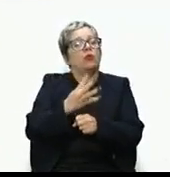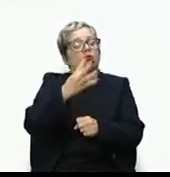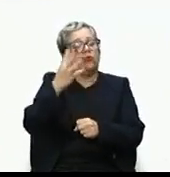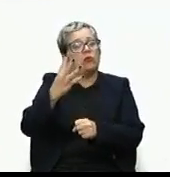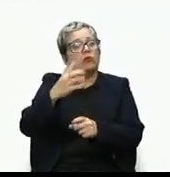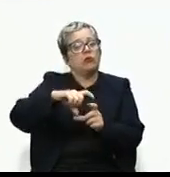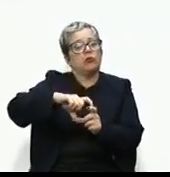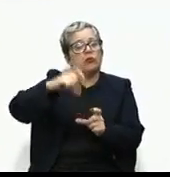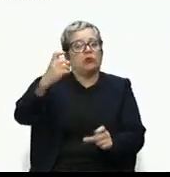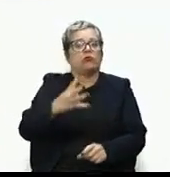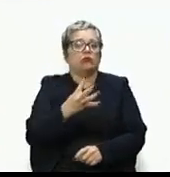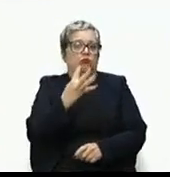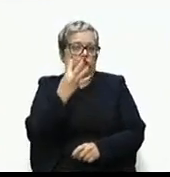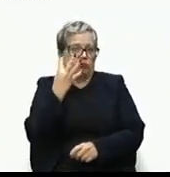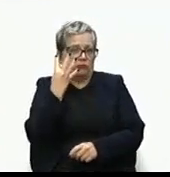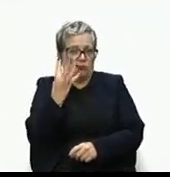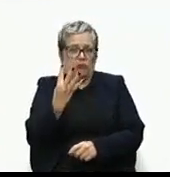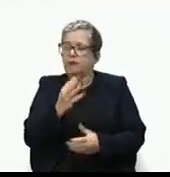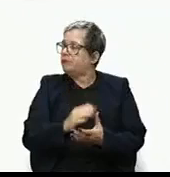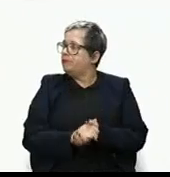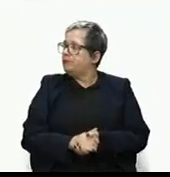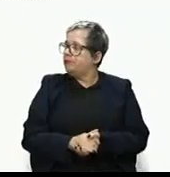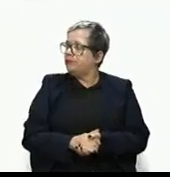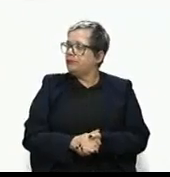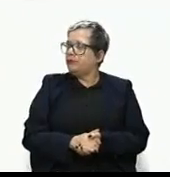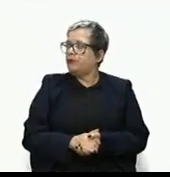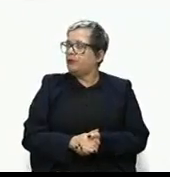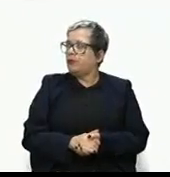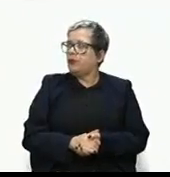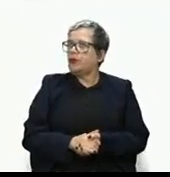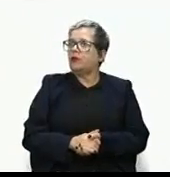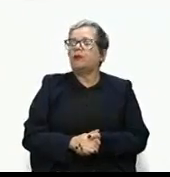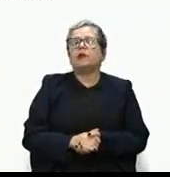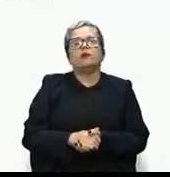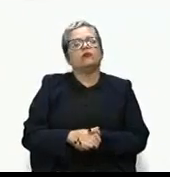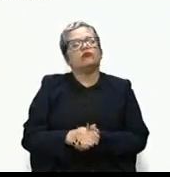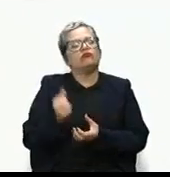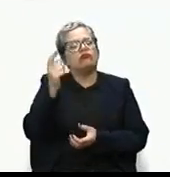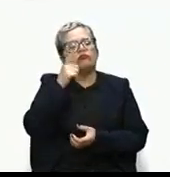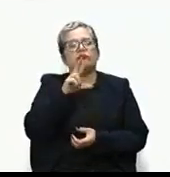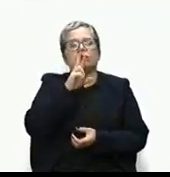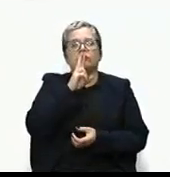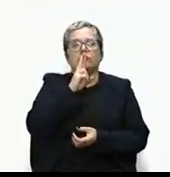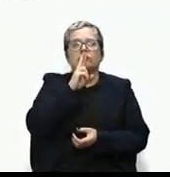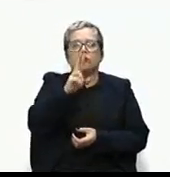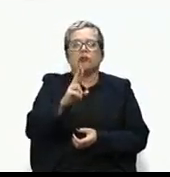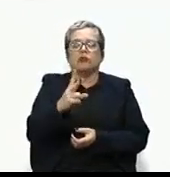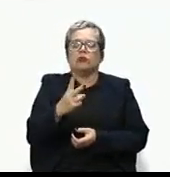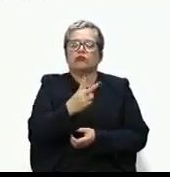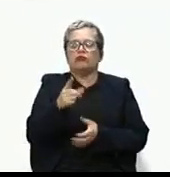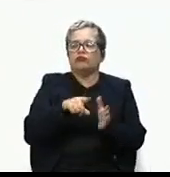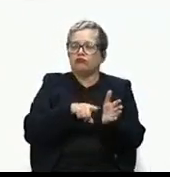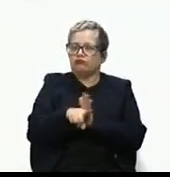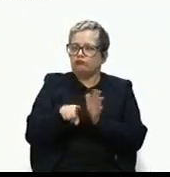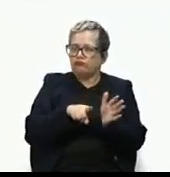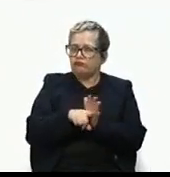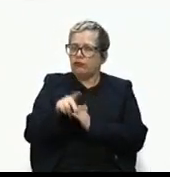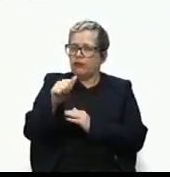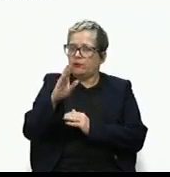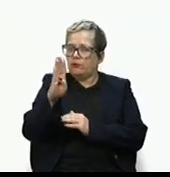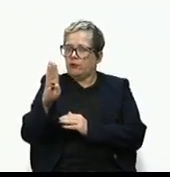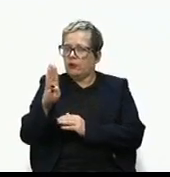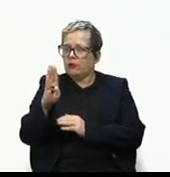o quarto ano, a coluna 4. E assim nós respondemos os dois questionamentos, né?